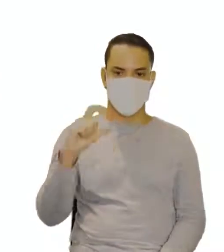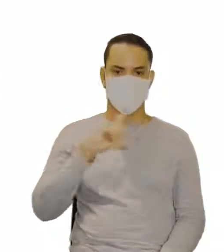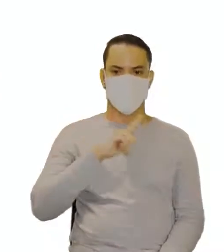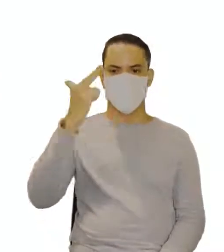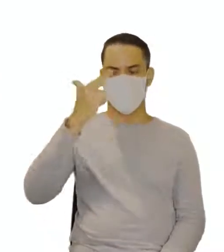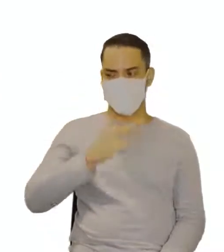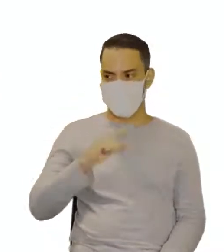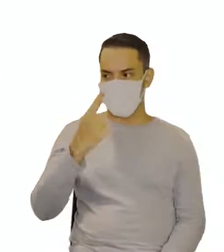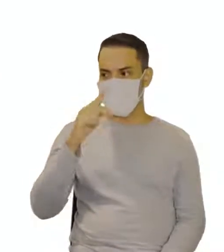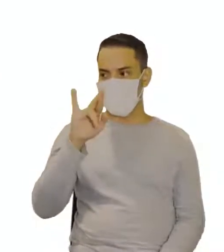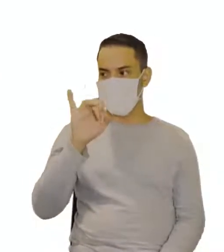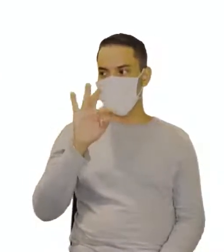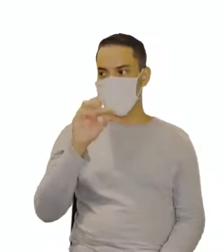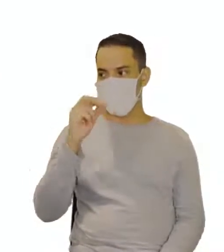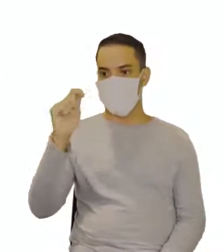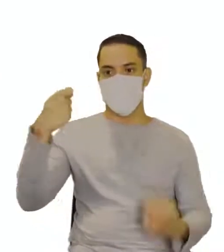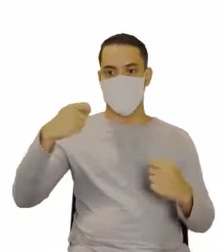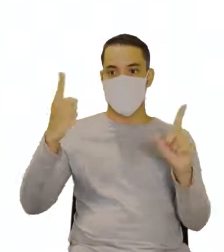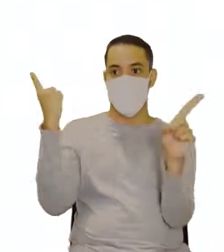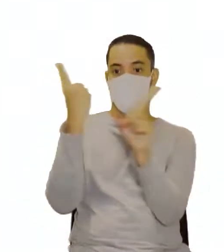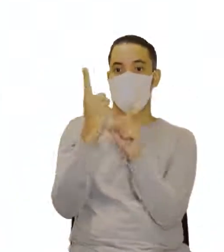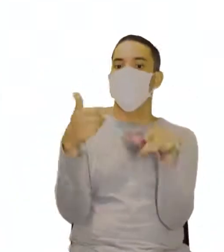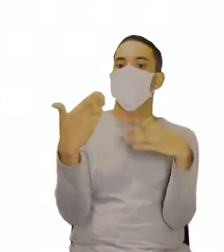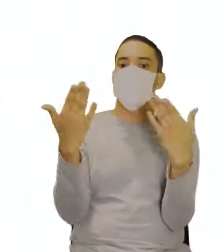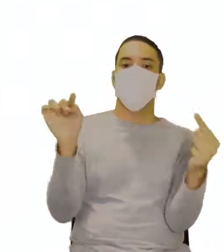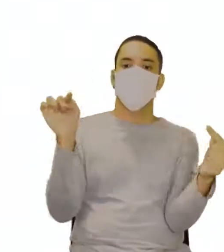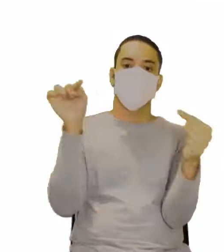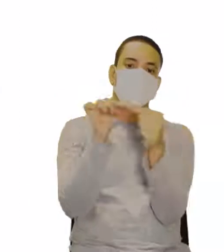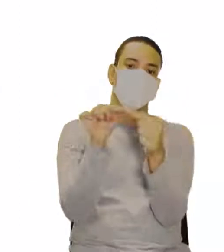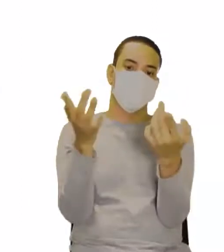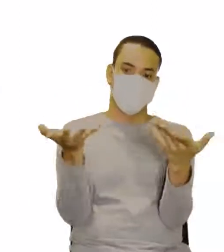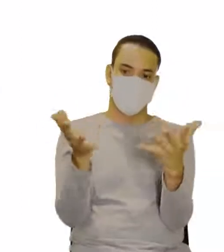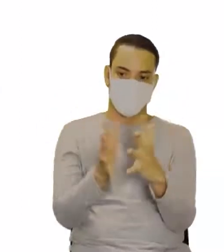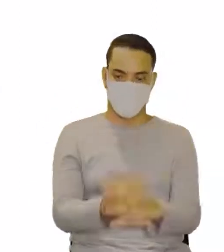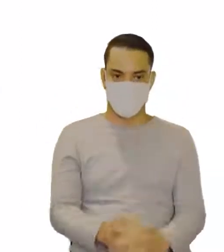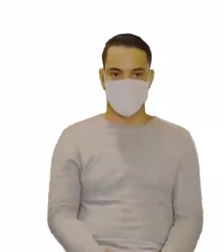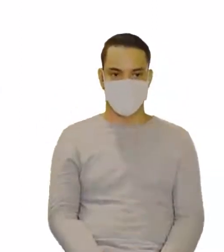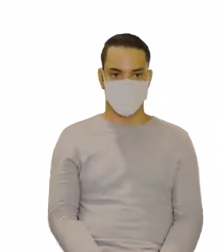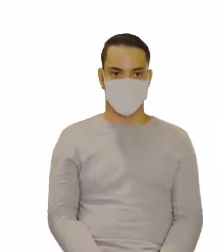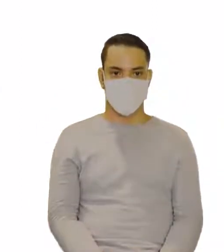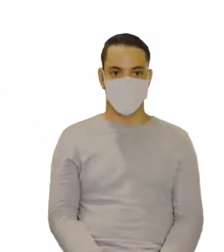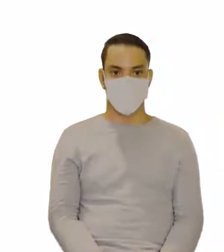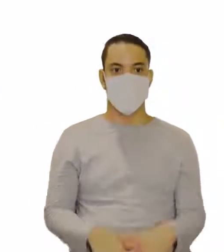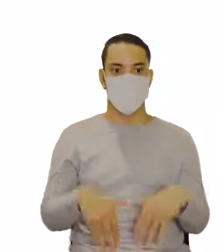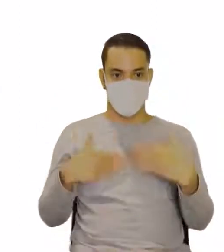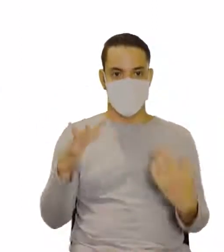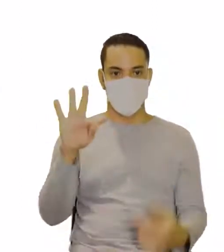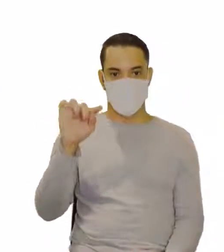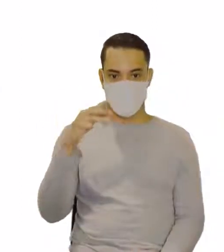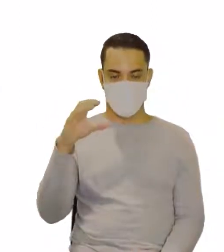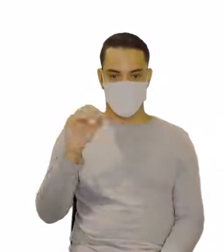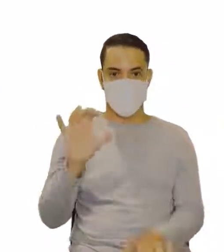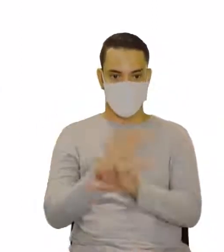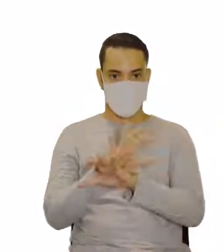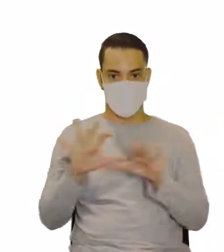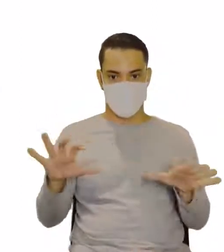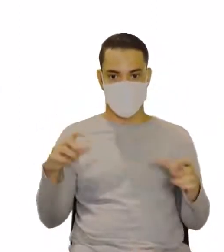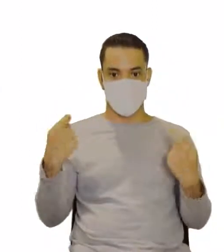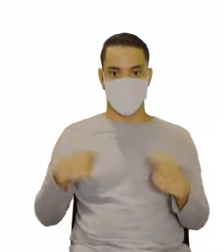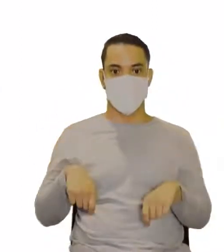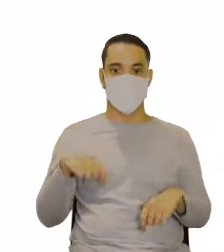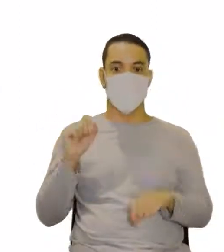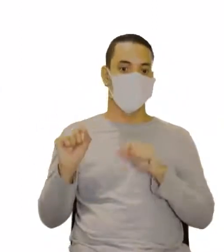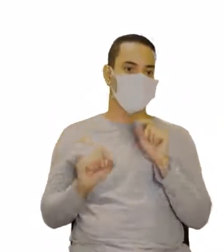mais de um resistor, tem que encontrar o resistor equivalente, ok? Bom, para as tensões, nesse caso aqui, nós temos o